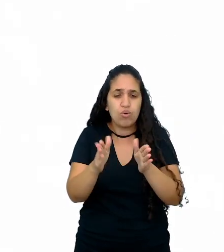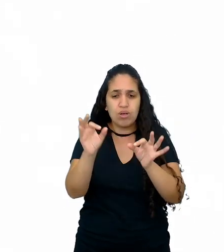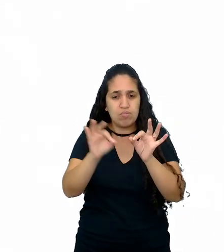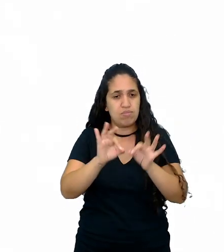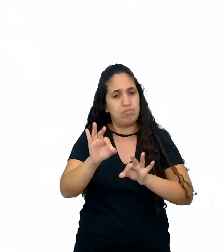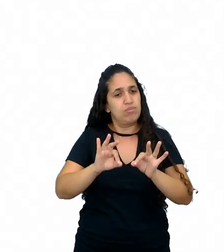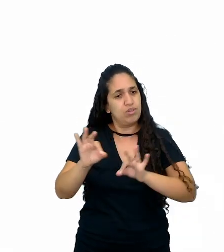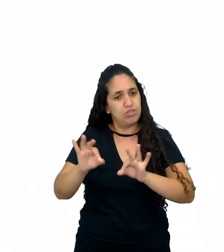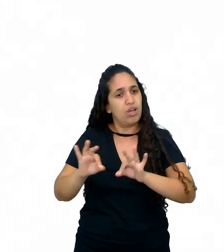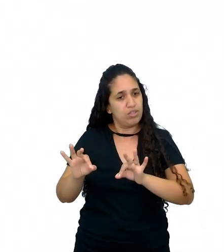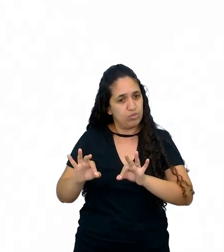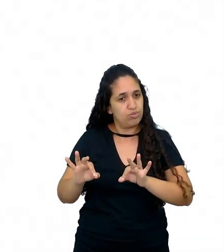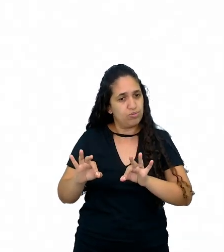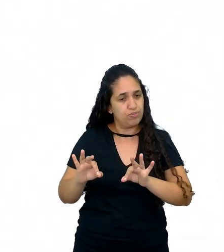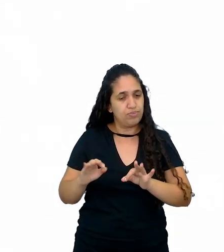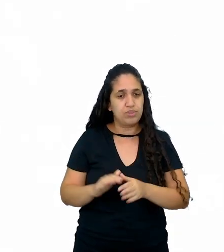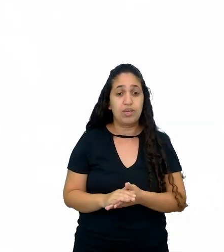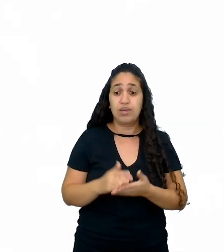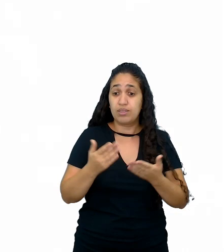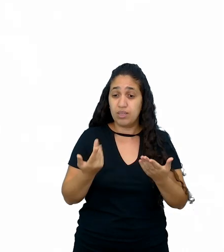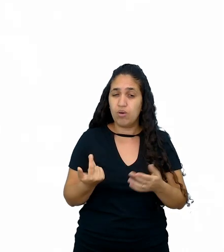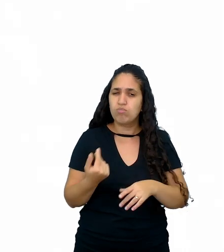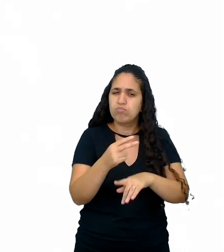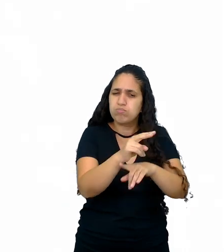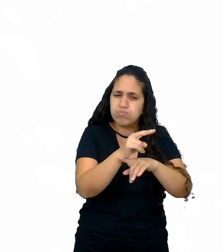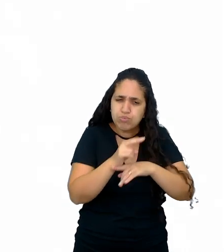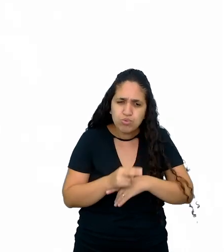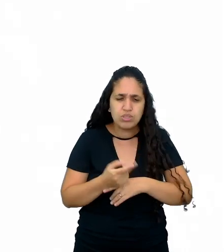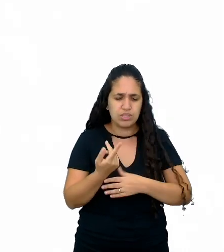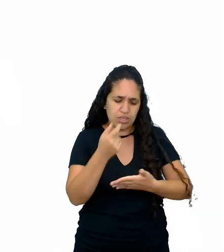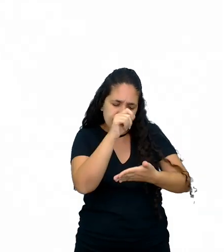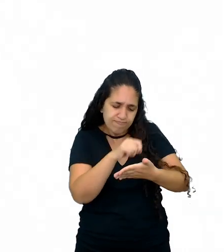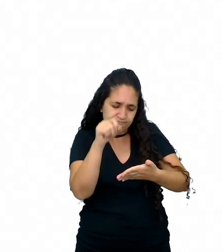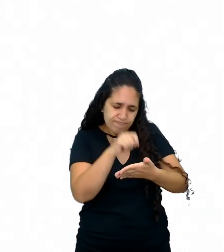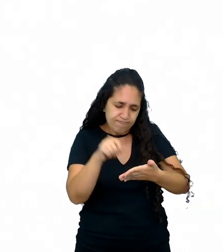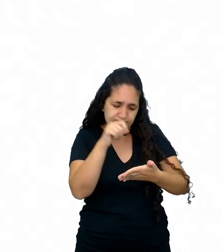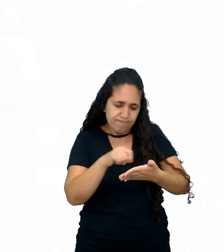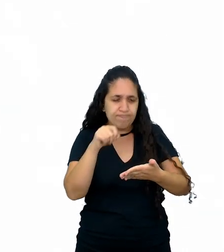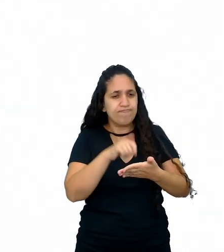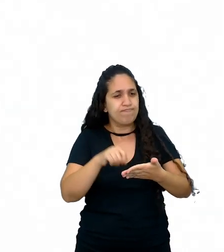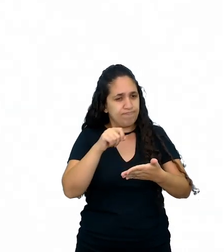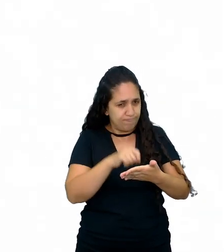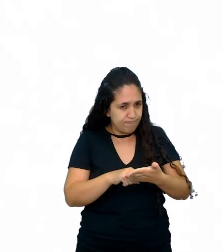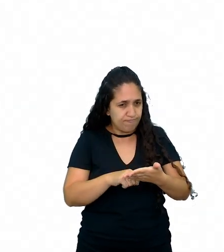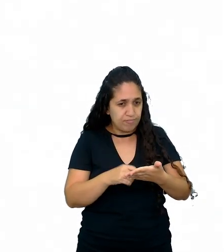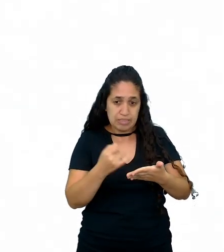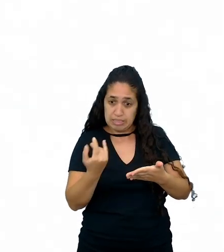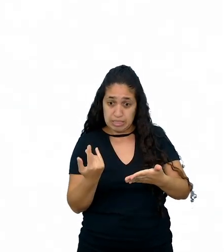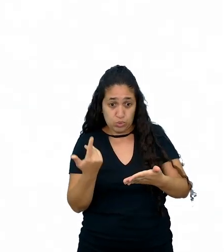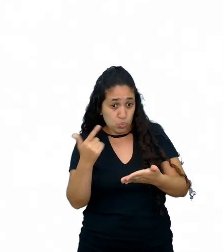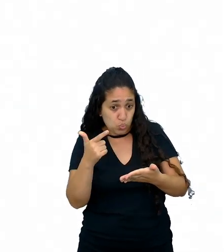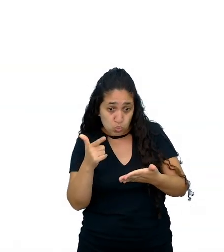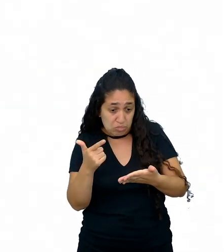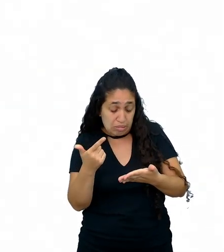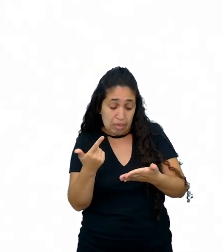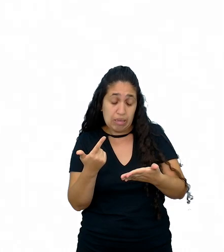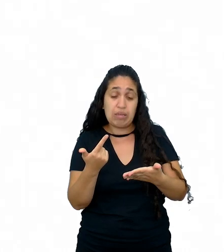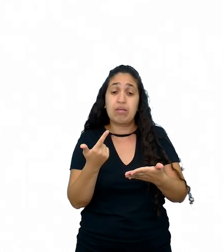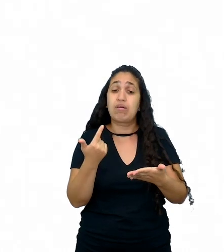projeto, tá? Então, busquem os registros de vocês. Caso vocês não tenham feito,